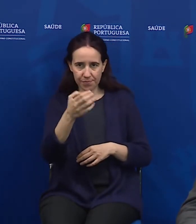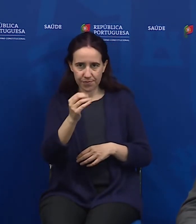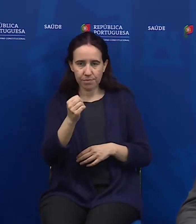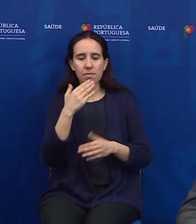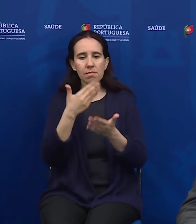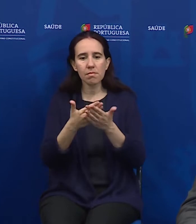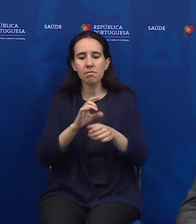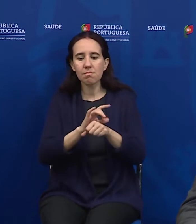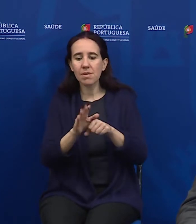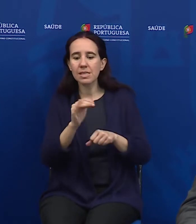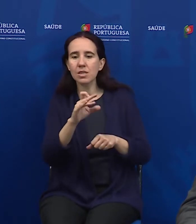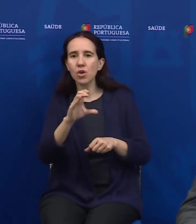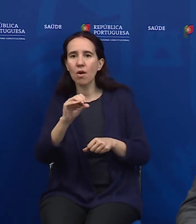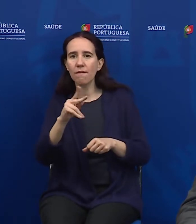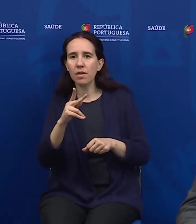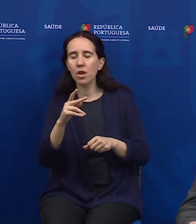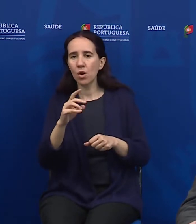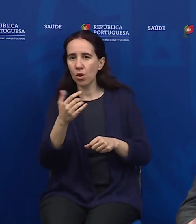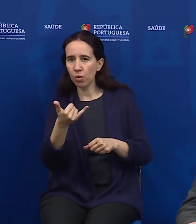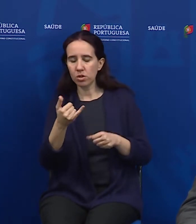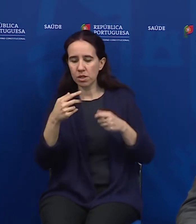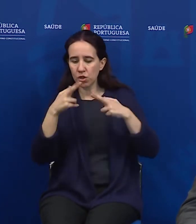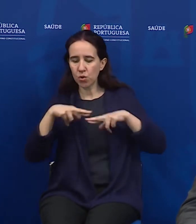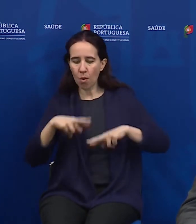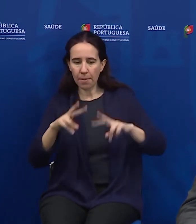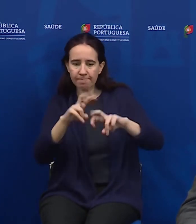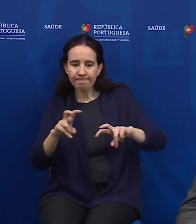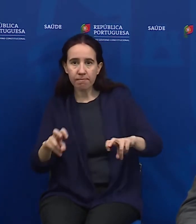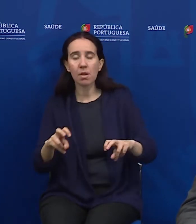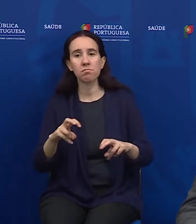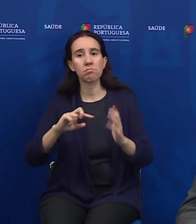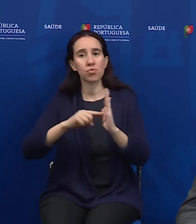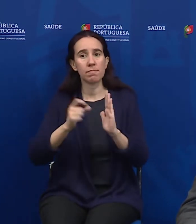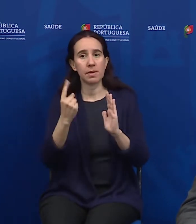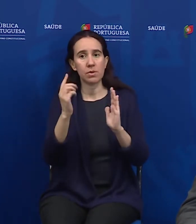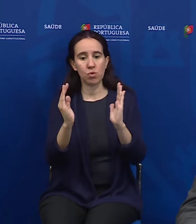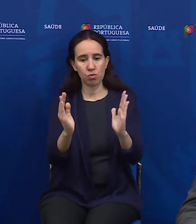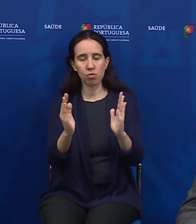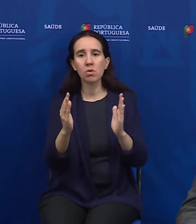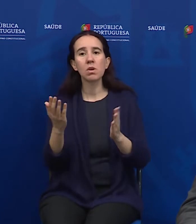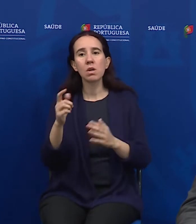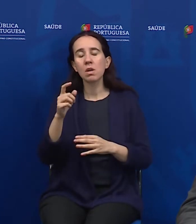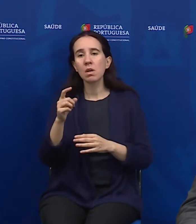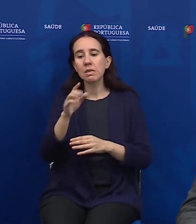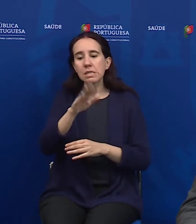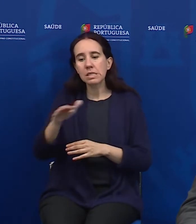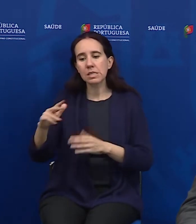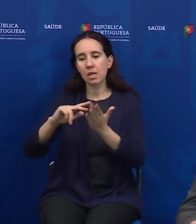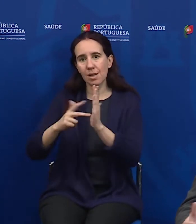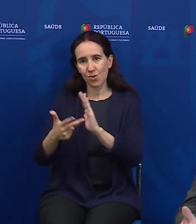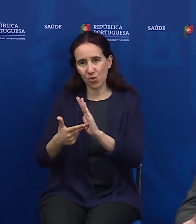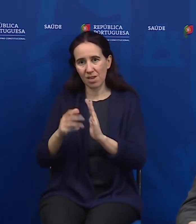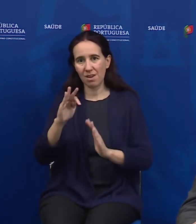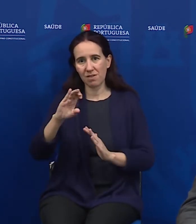SARS-CoV-2. Trata-se de um projeto piloto, financiado pela Fundação para a Ciência e